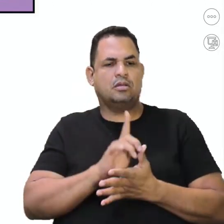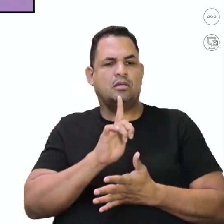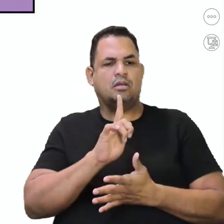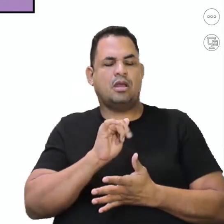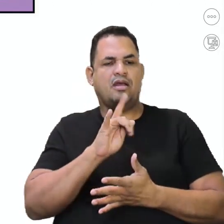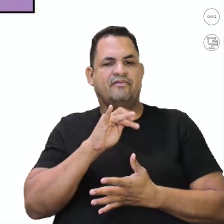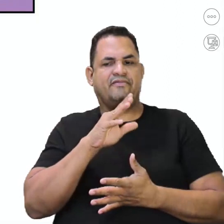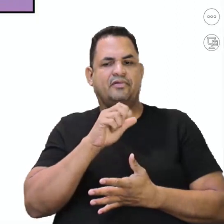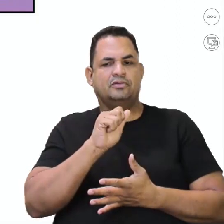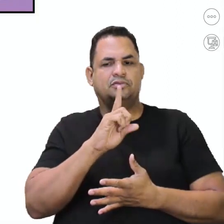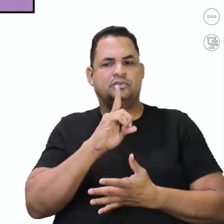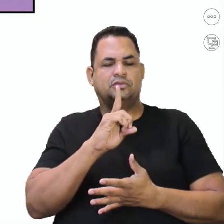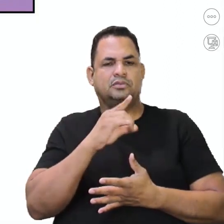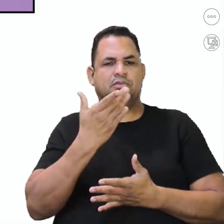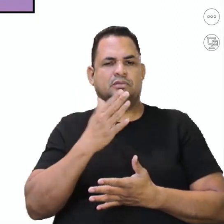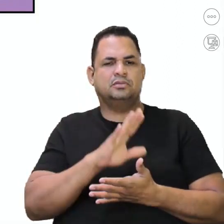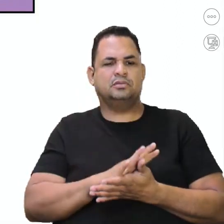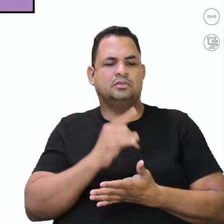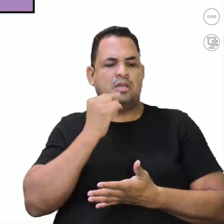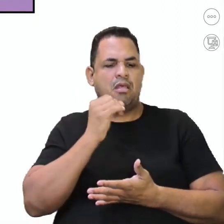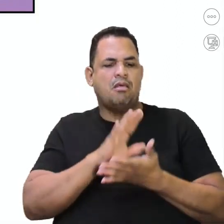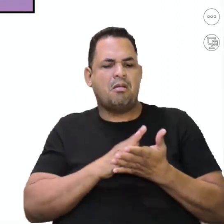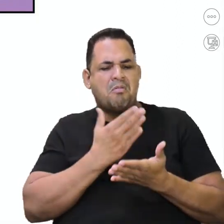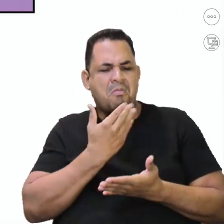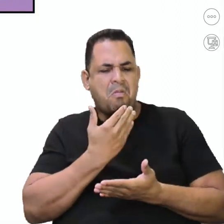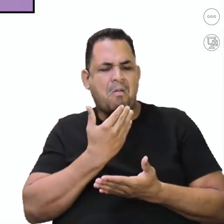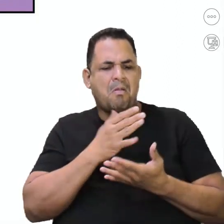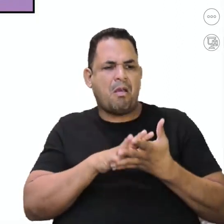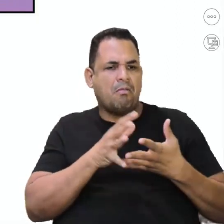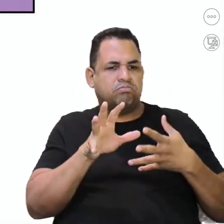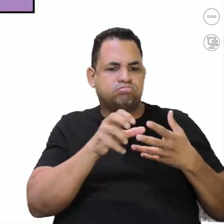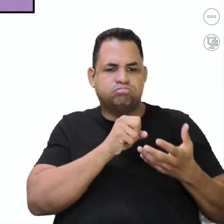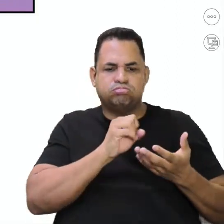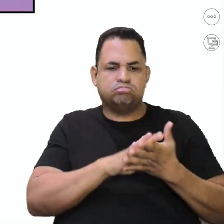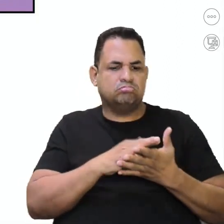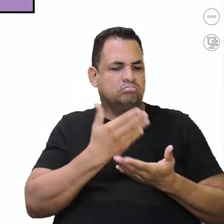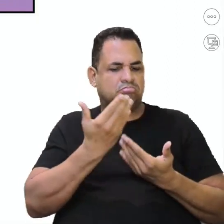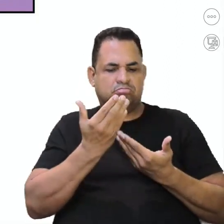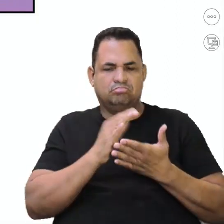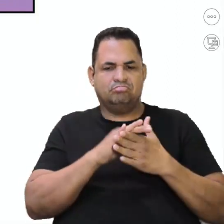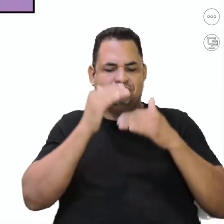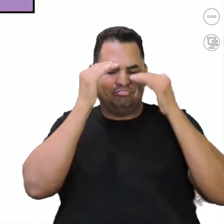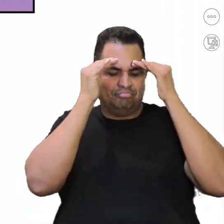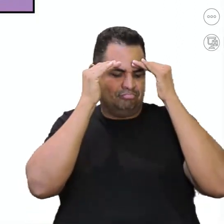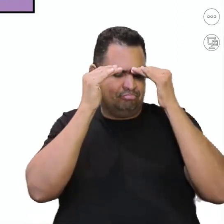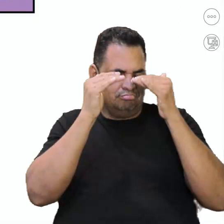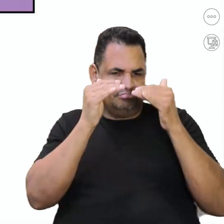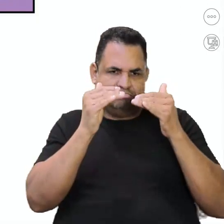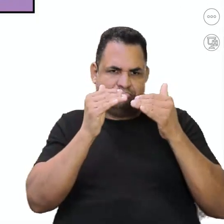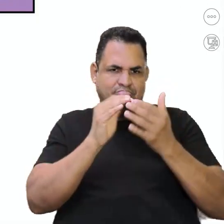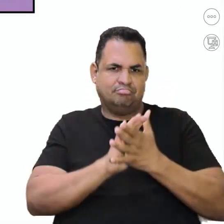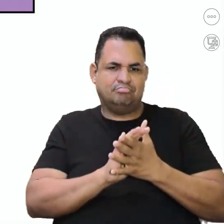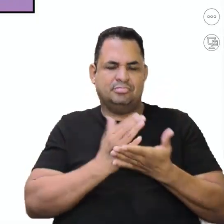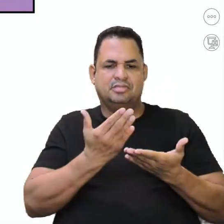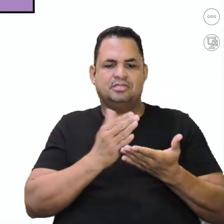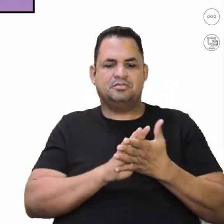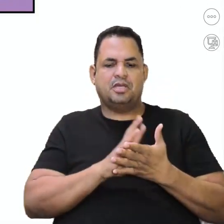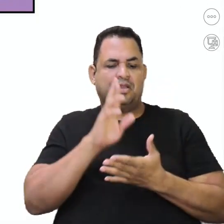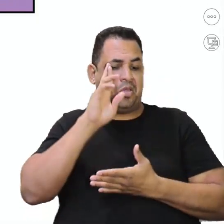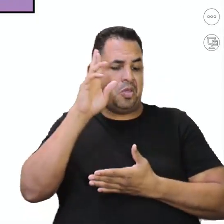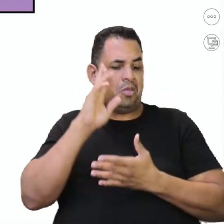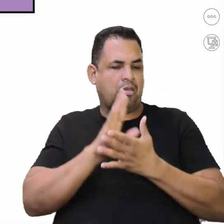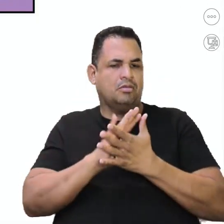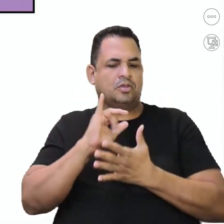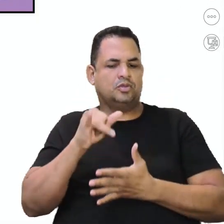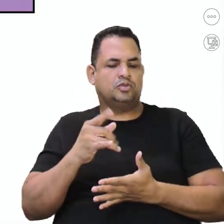que o Garfield ele é um gatinho esfomeado, ele não respeita muito o dono dele, que se chama John.